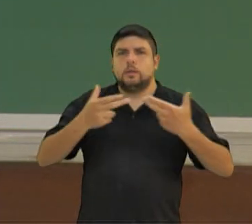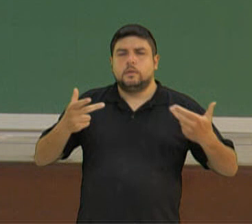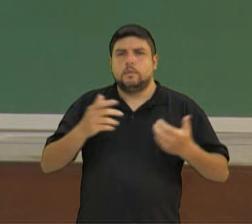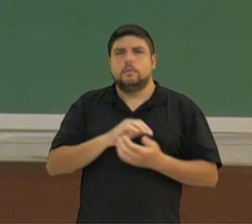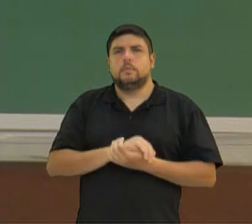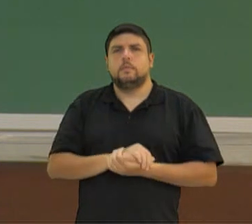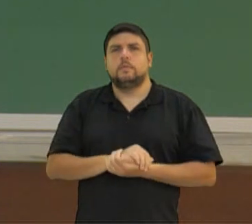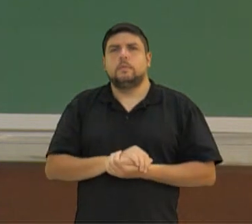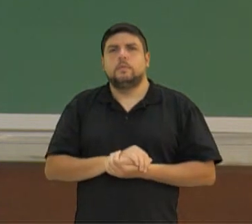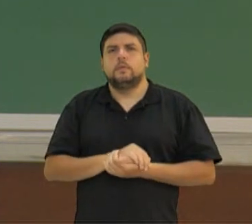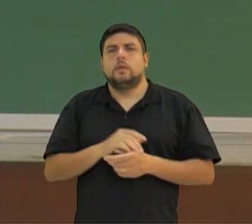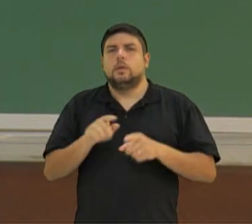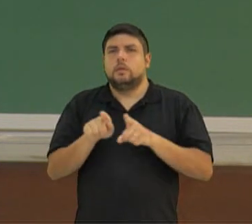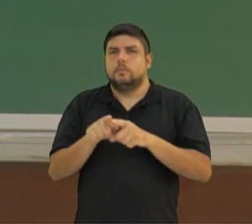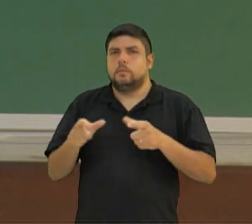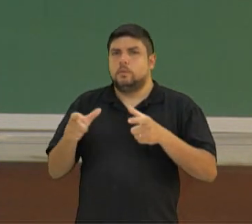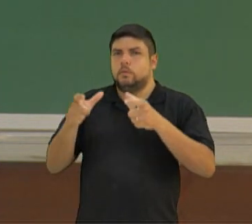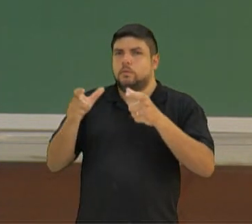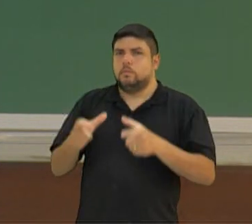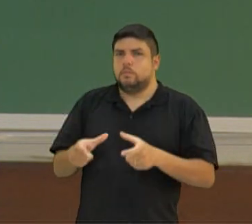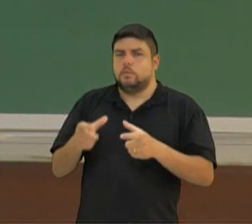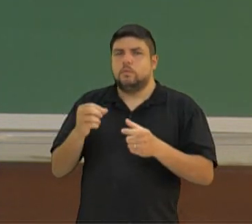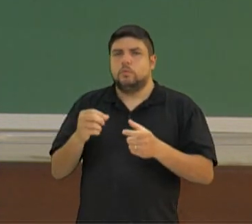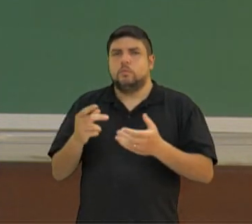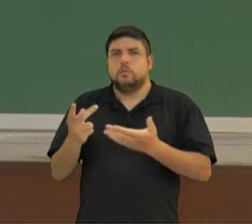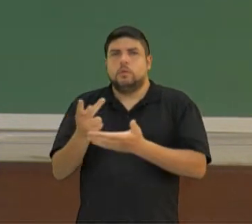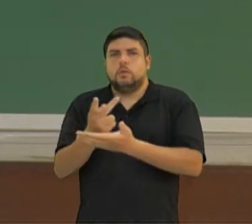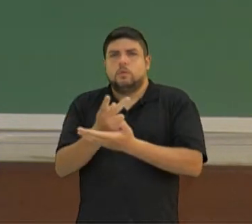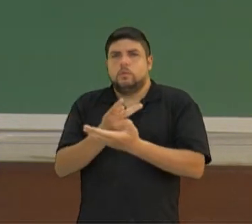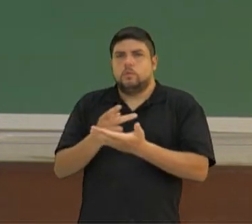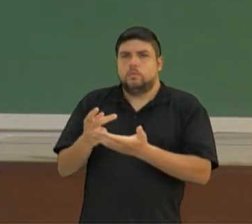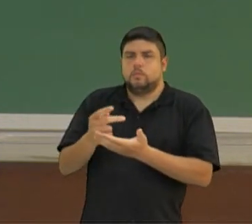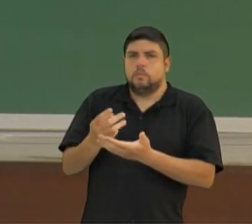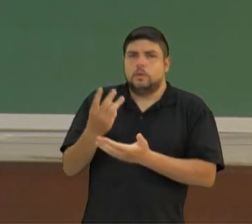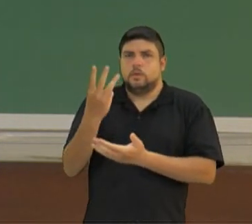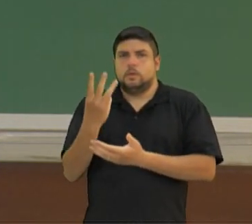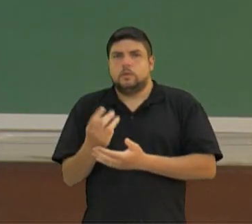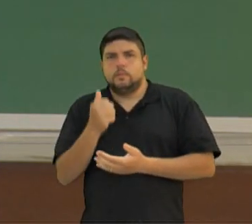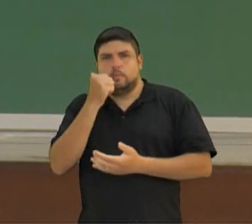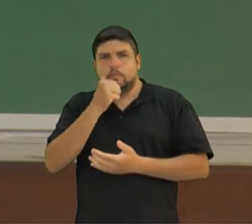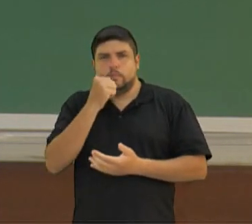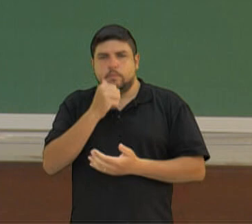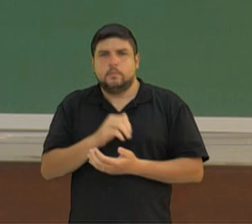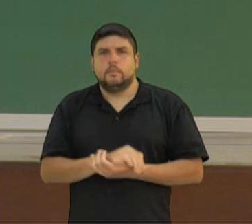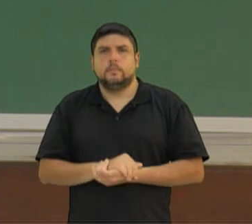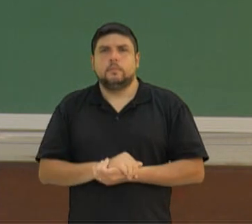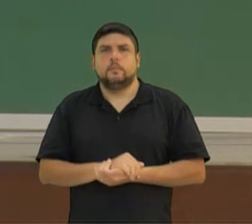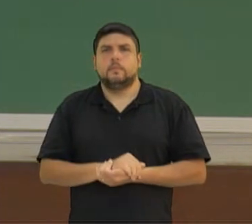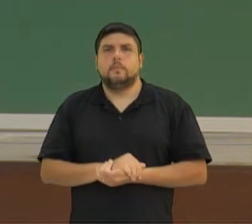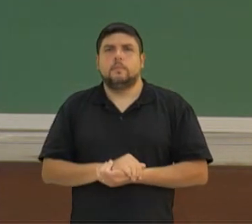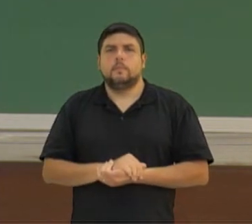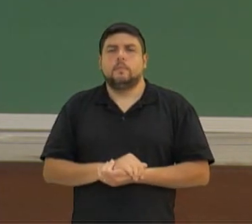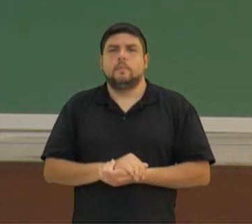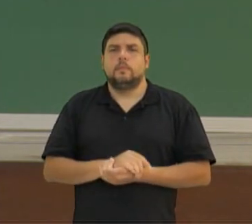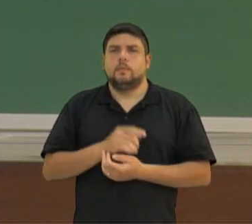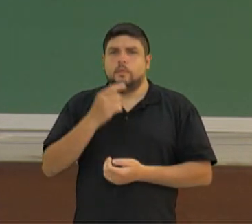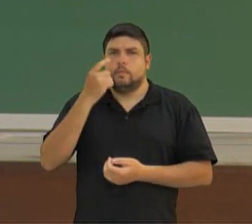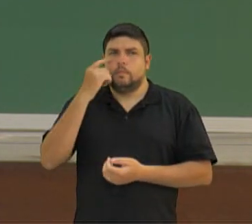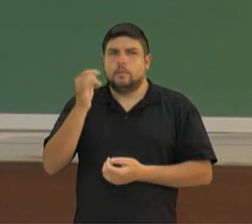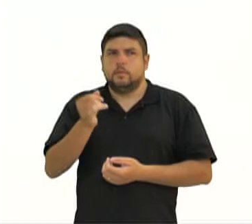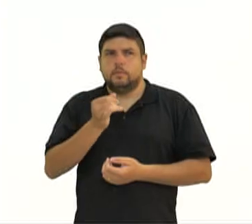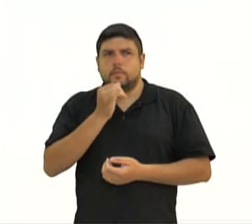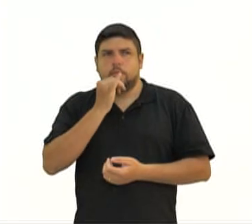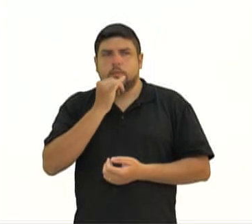cariátides, pratos suportados por 3 figuras femininas. Vamos ver os exemplos? Aqui nós temos uma